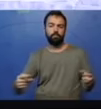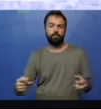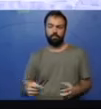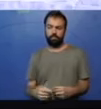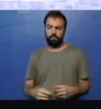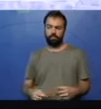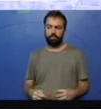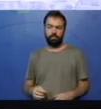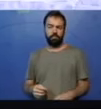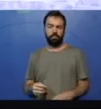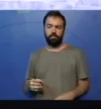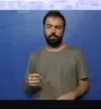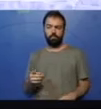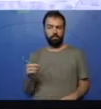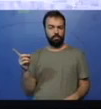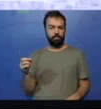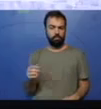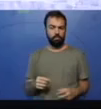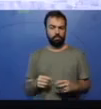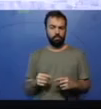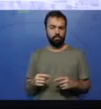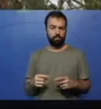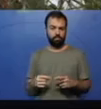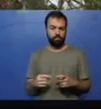Bactéria, também tem nome científico, Salmonella typhi.